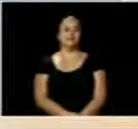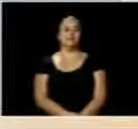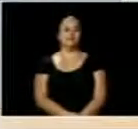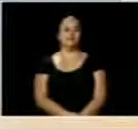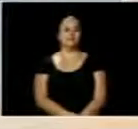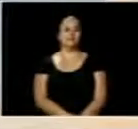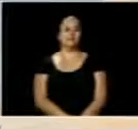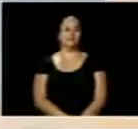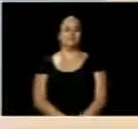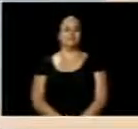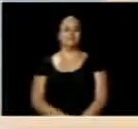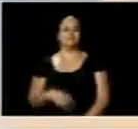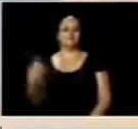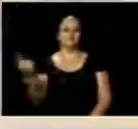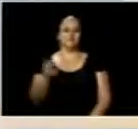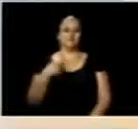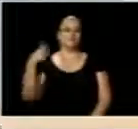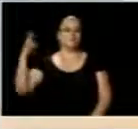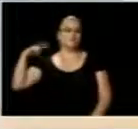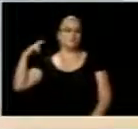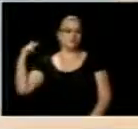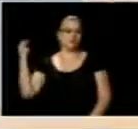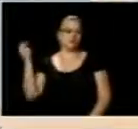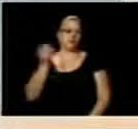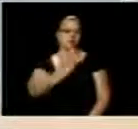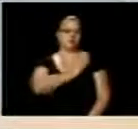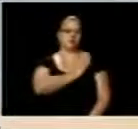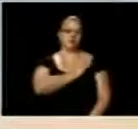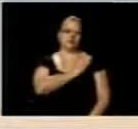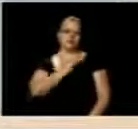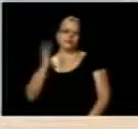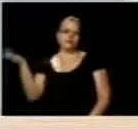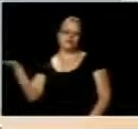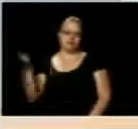Saba, meus colegas aqui presentes.